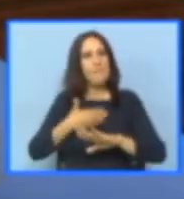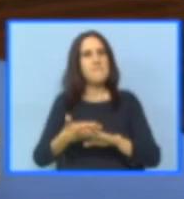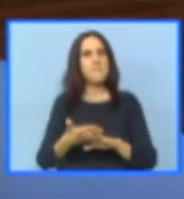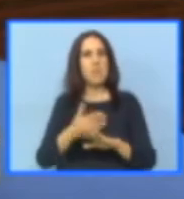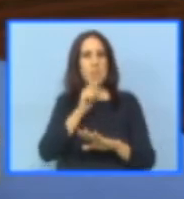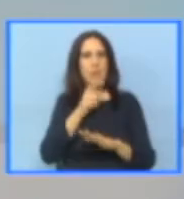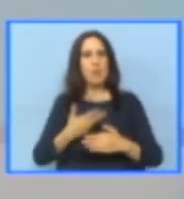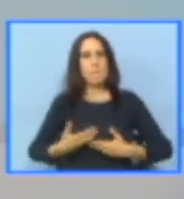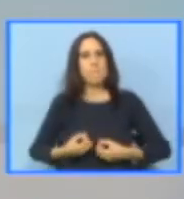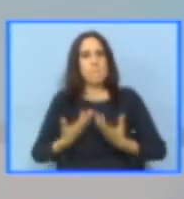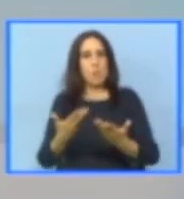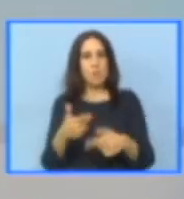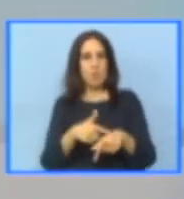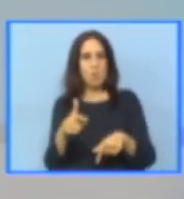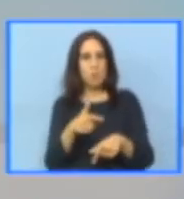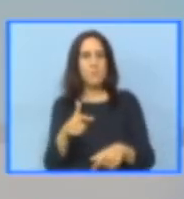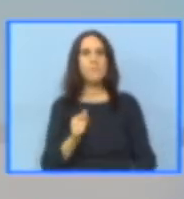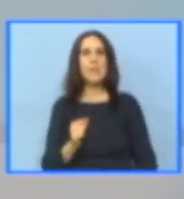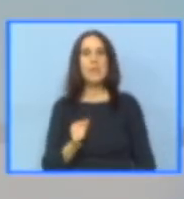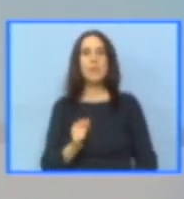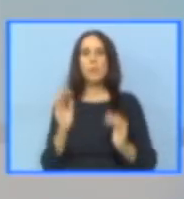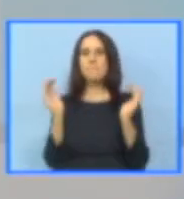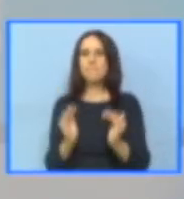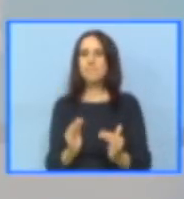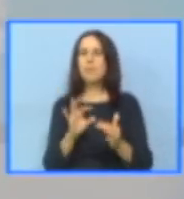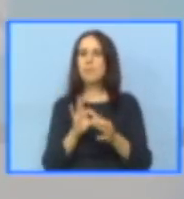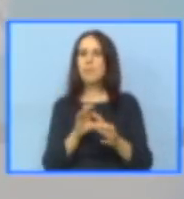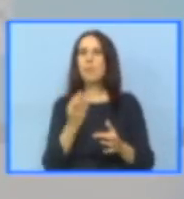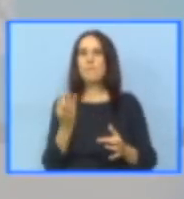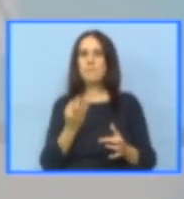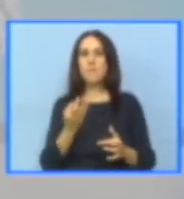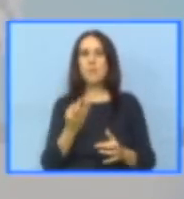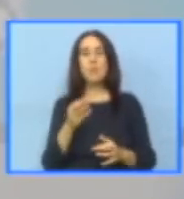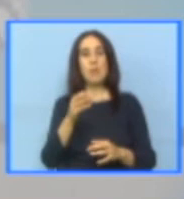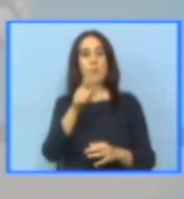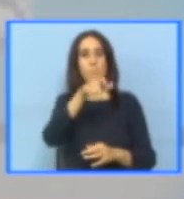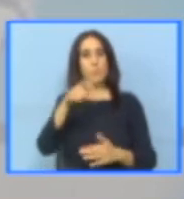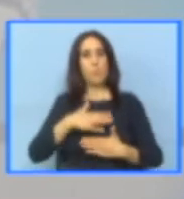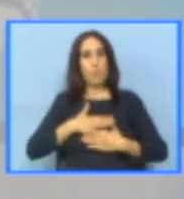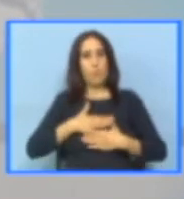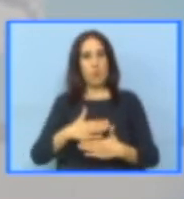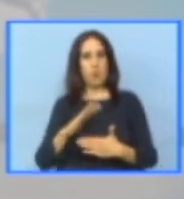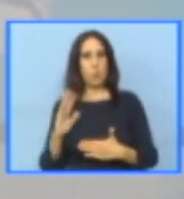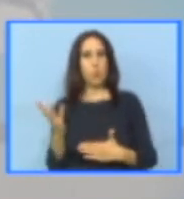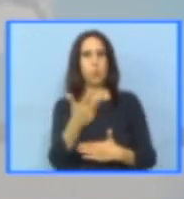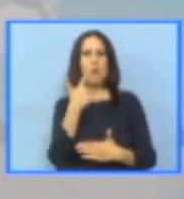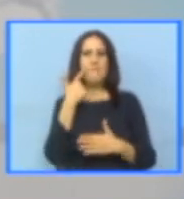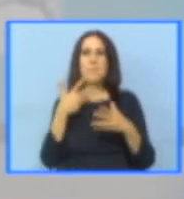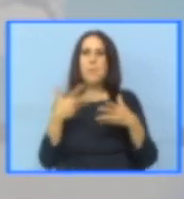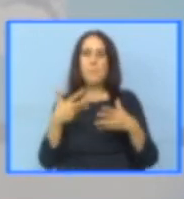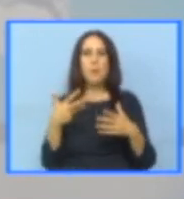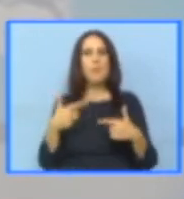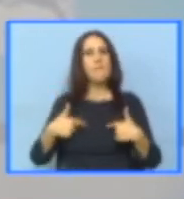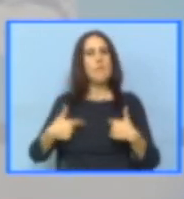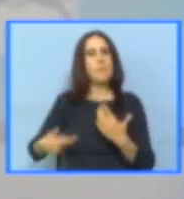aquela é a altura. E depois, quando diminui, tem a ver também com o facto de que muitos destes voluntários, diria a maior parte, paga do